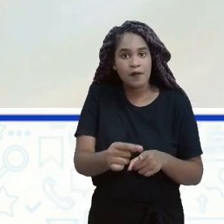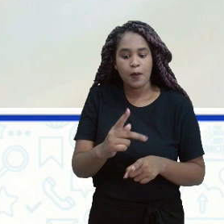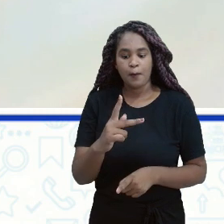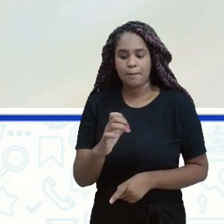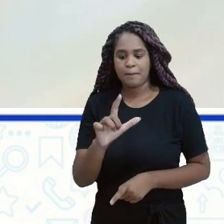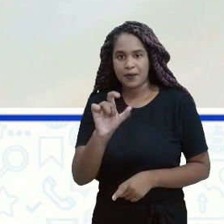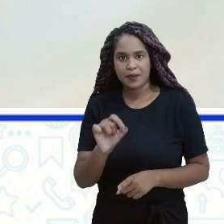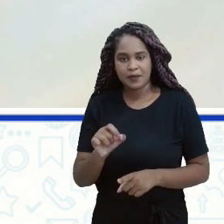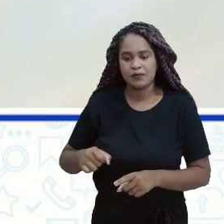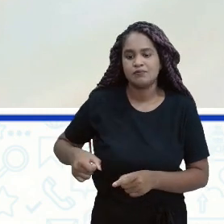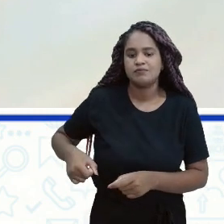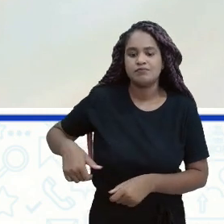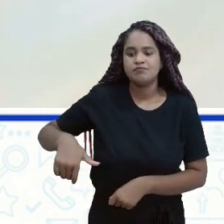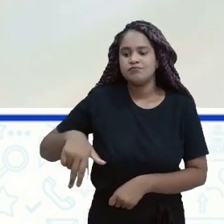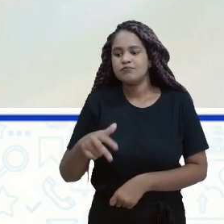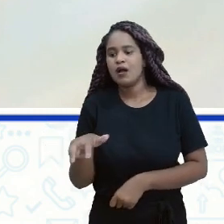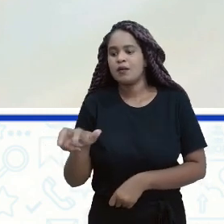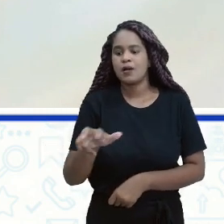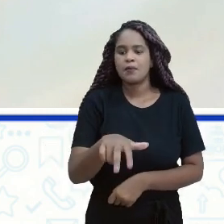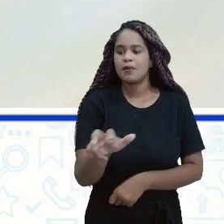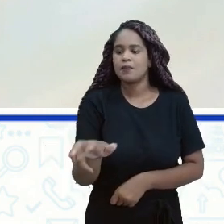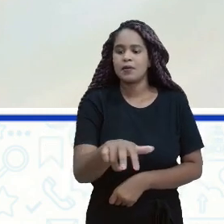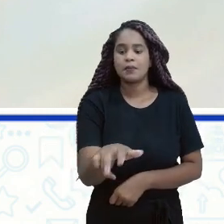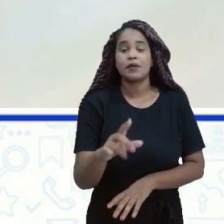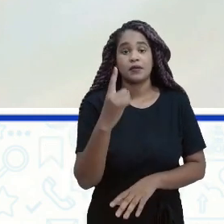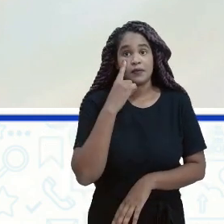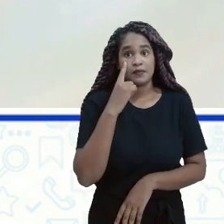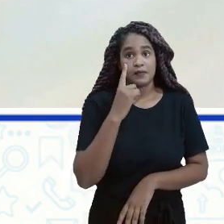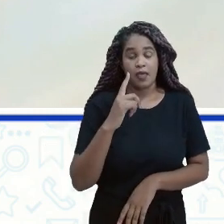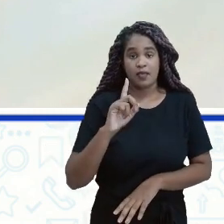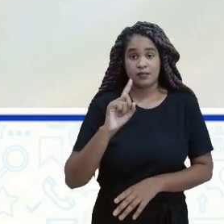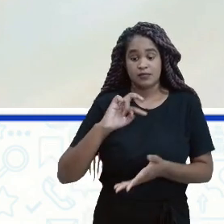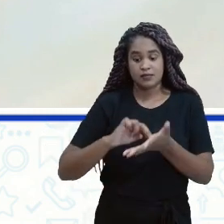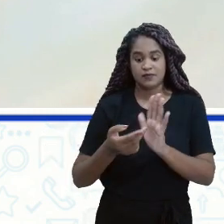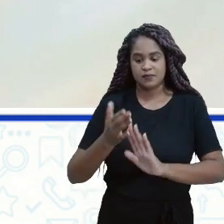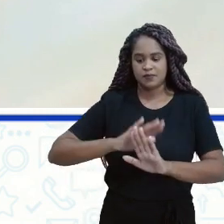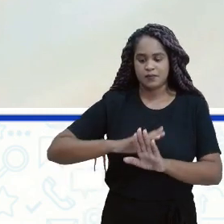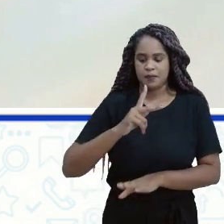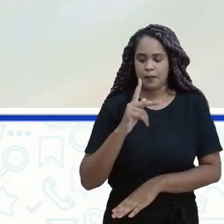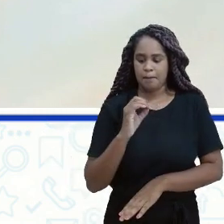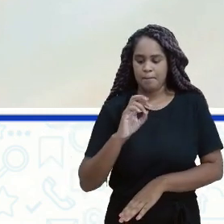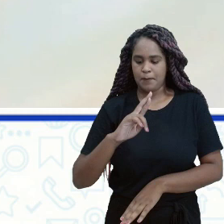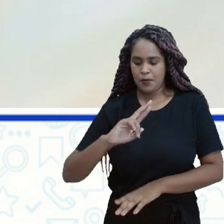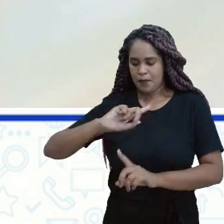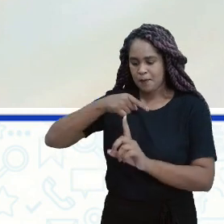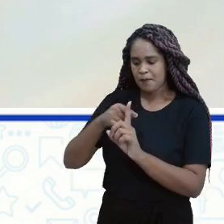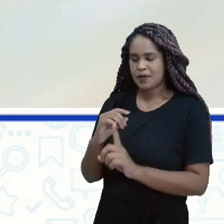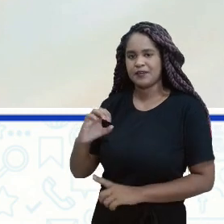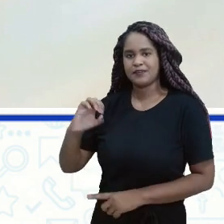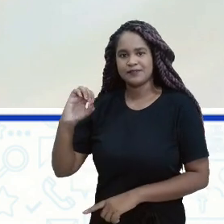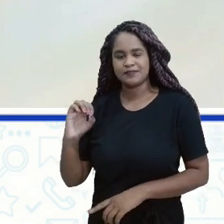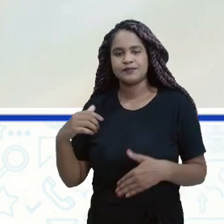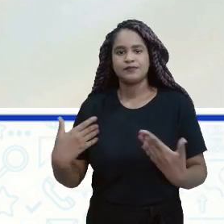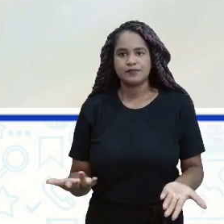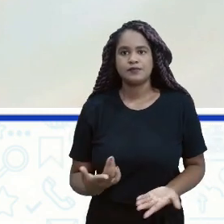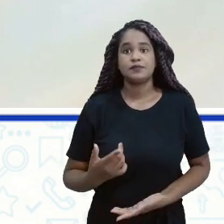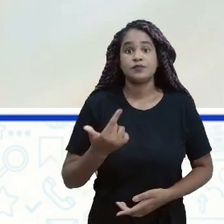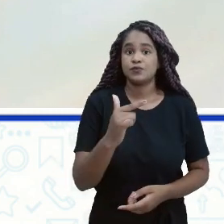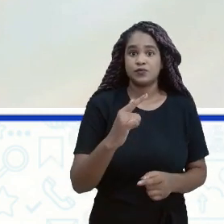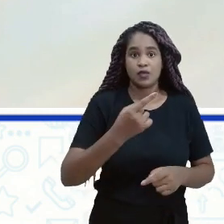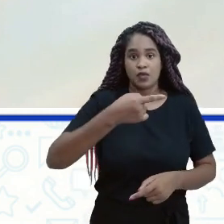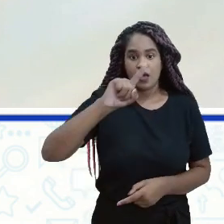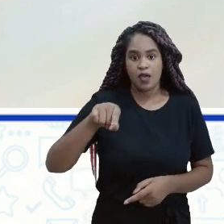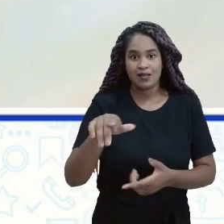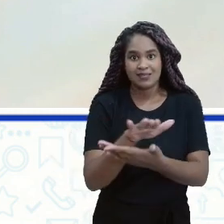a gente tem a preposição por, mais o artigo o. Perceba que também não há acento, então